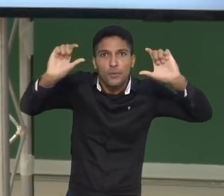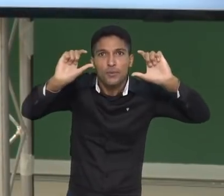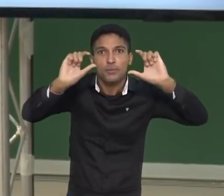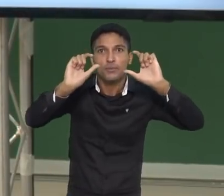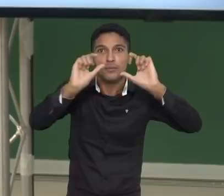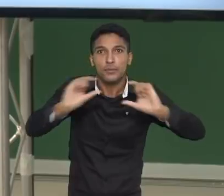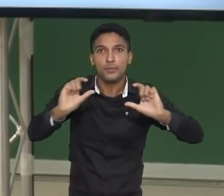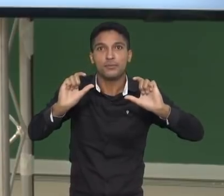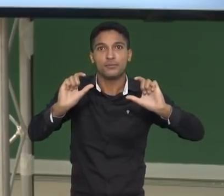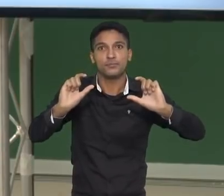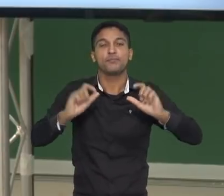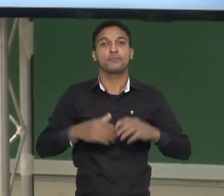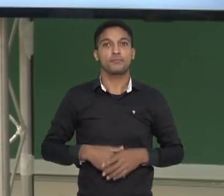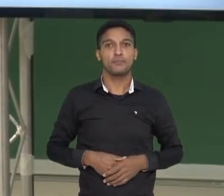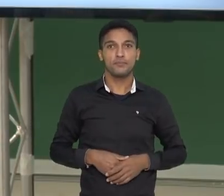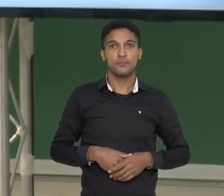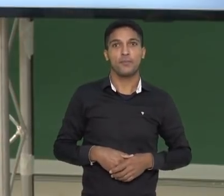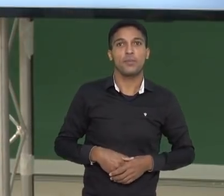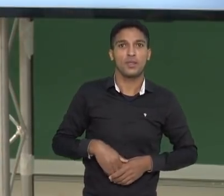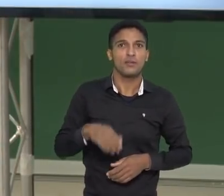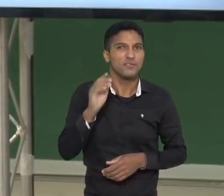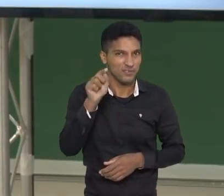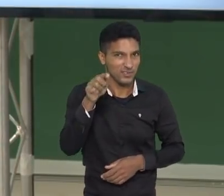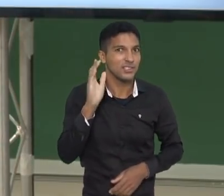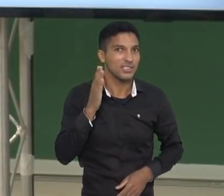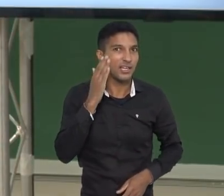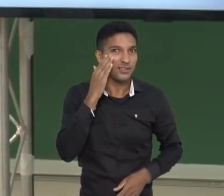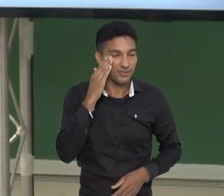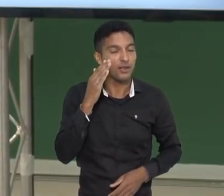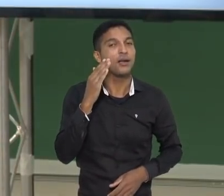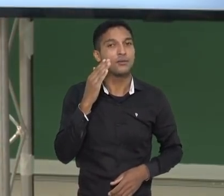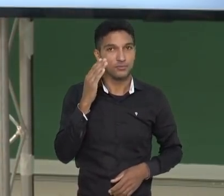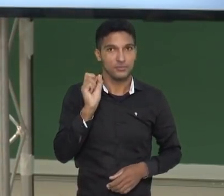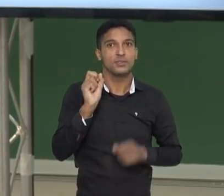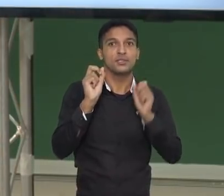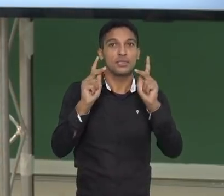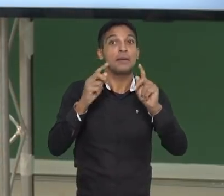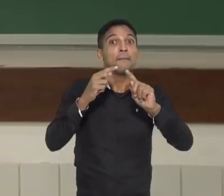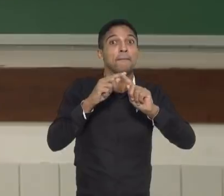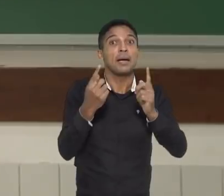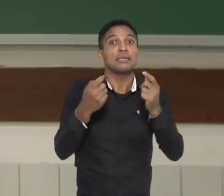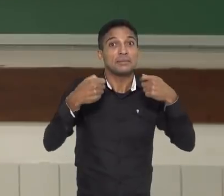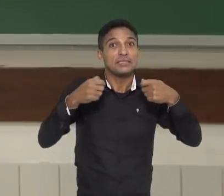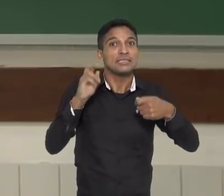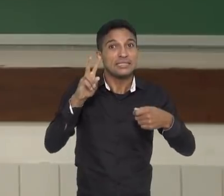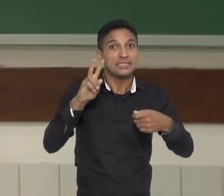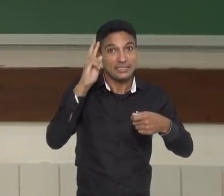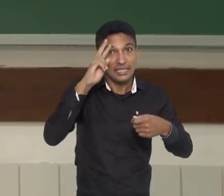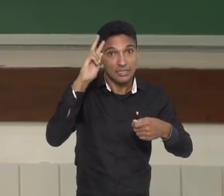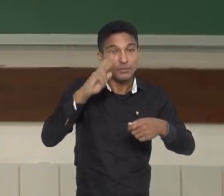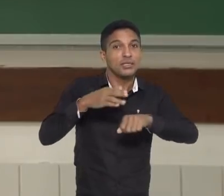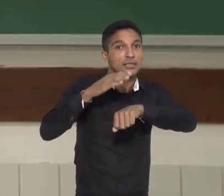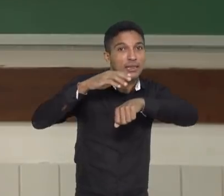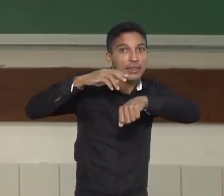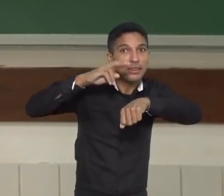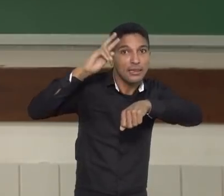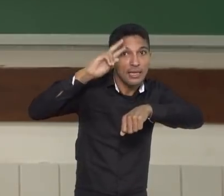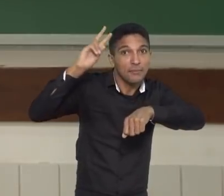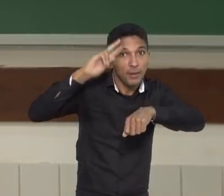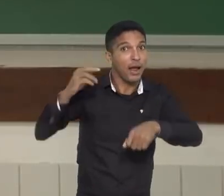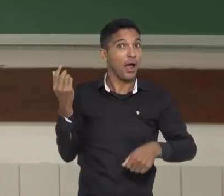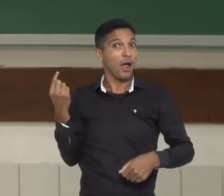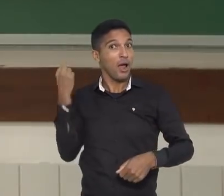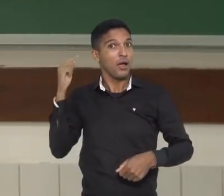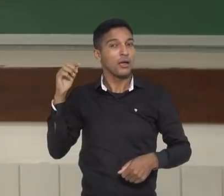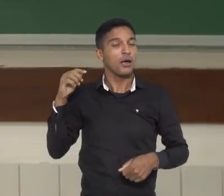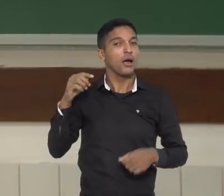quando vocês vão usar, vocês têm que estar sempre relembrando. Alguém falou no meu texto? Eu tenho